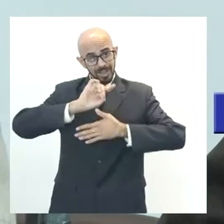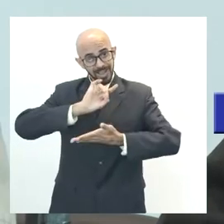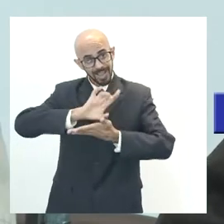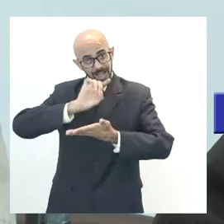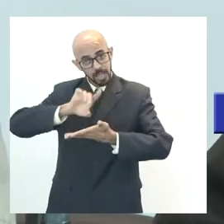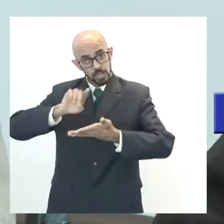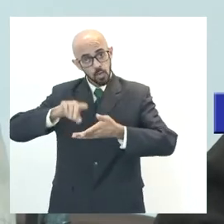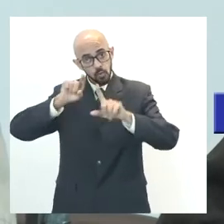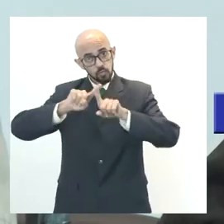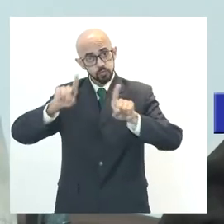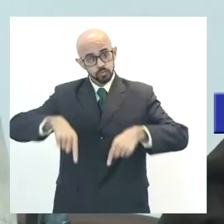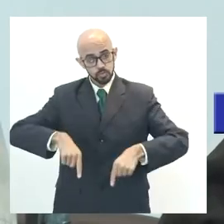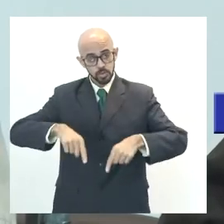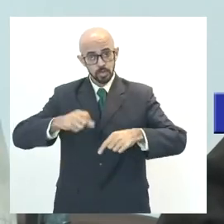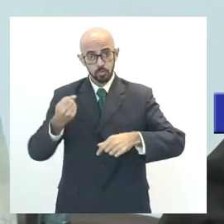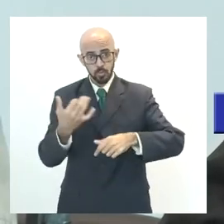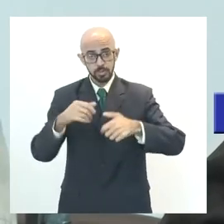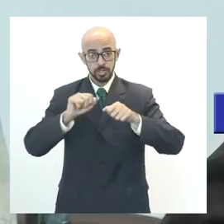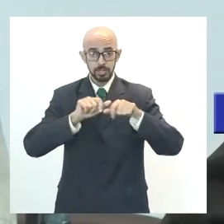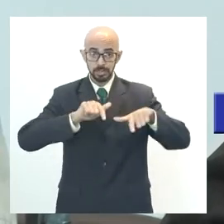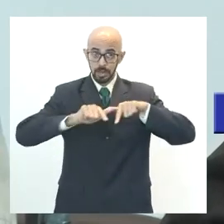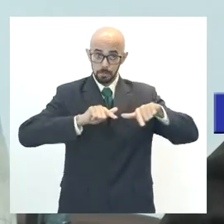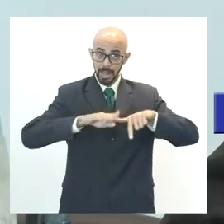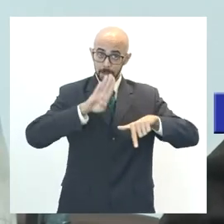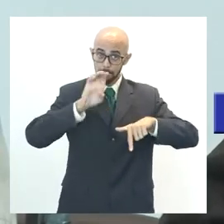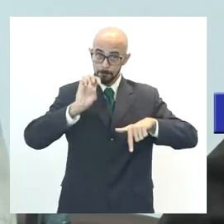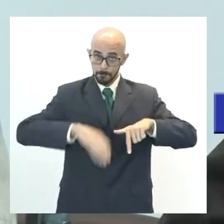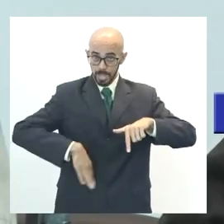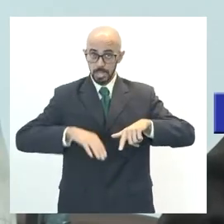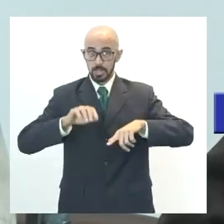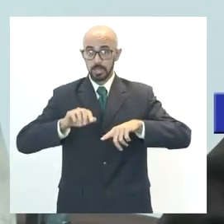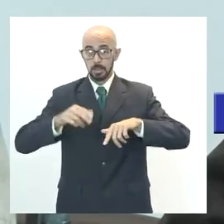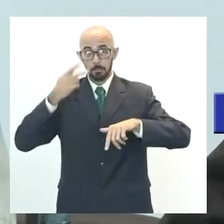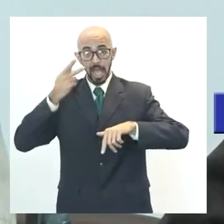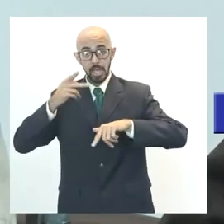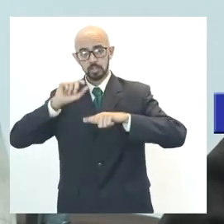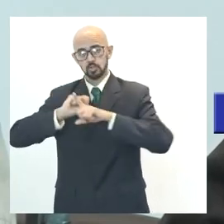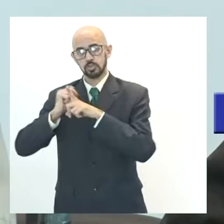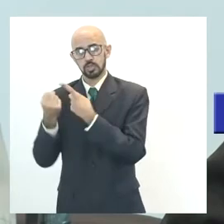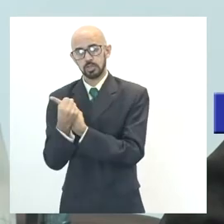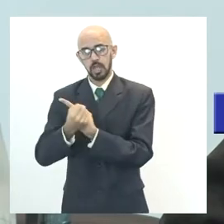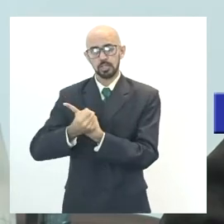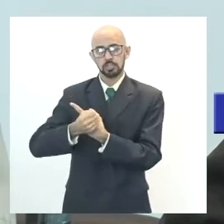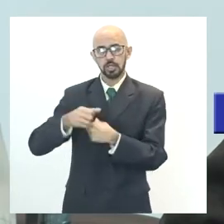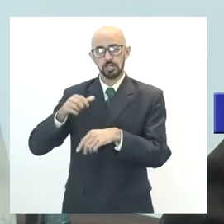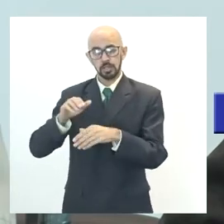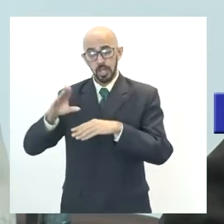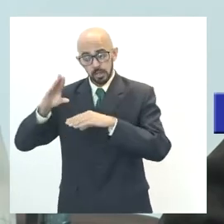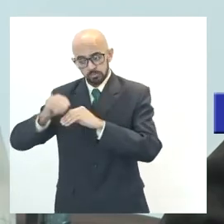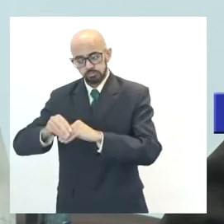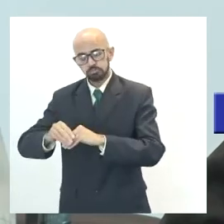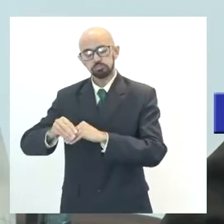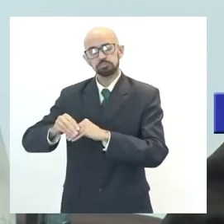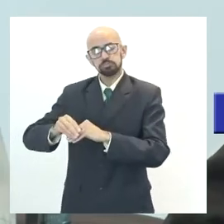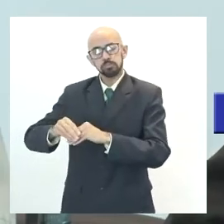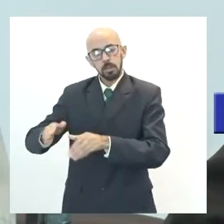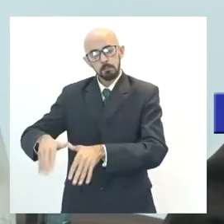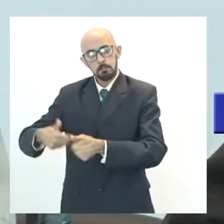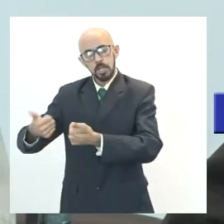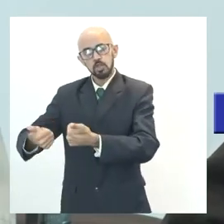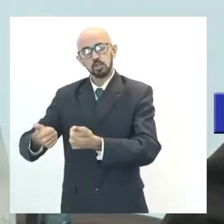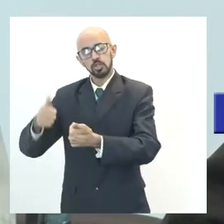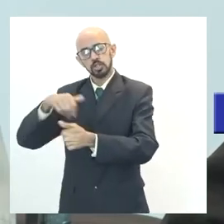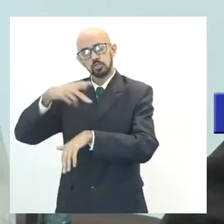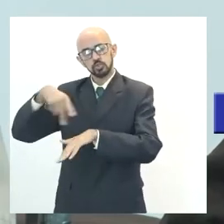quando o servidor ele presta um bom serviço para a sociedade ele Está contribuindo para melhoria de um